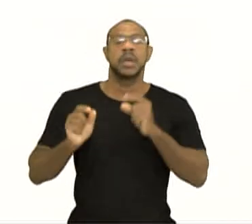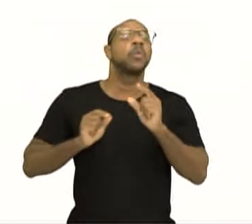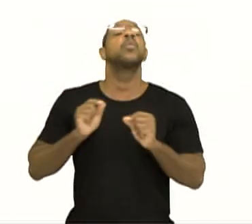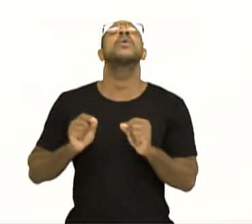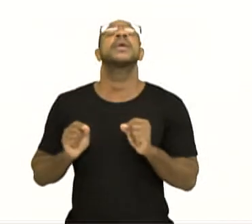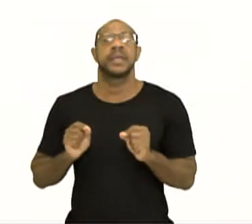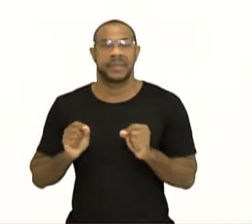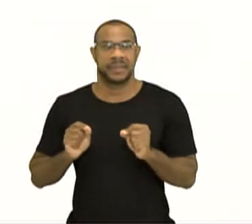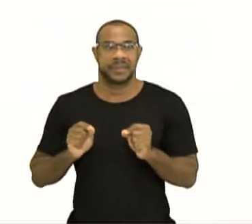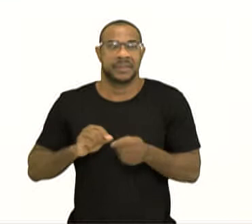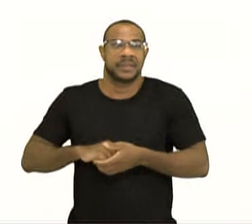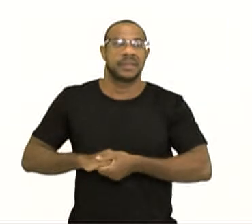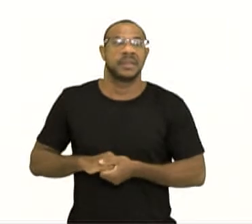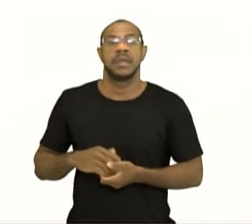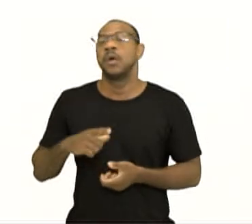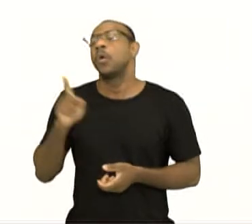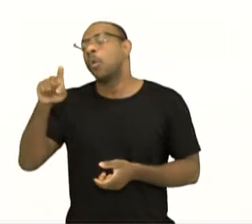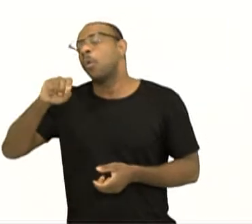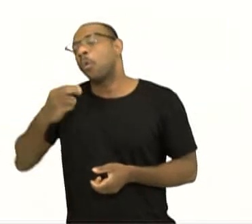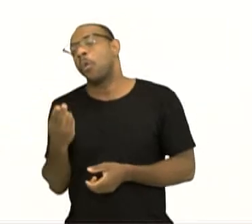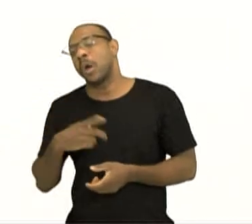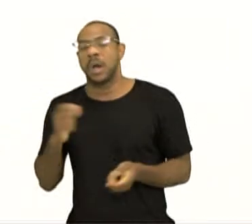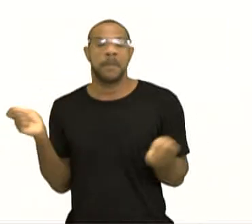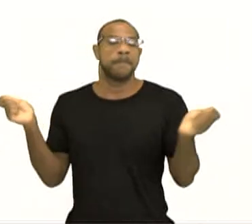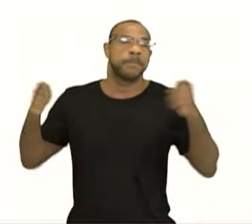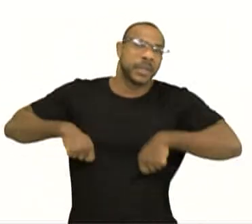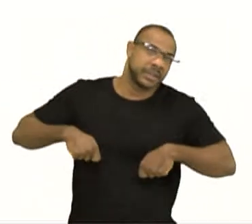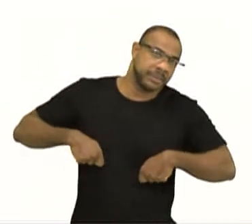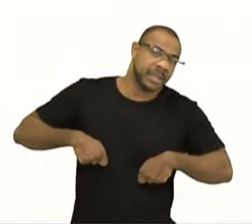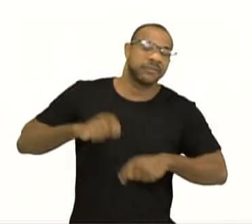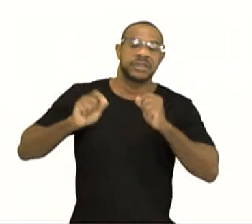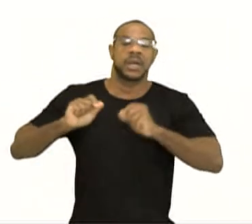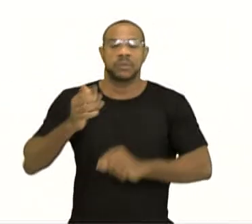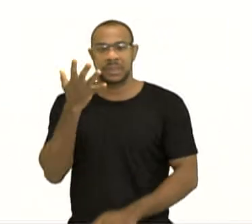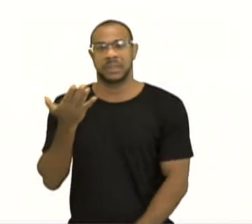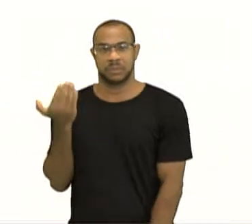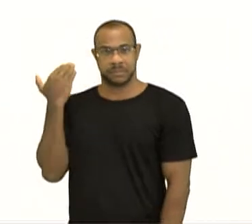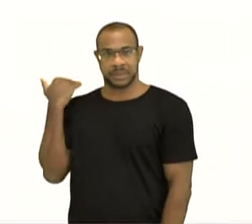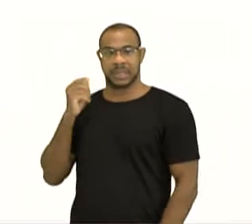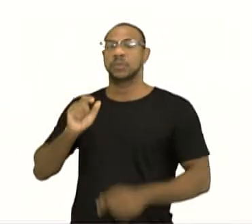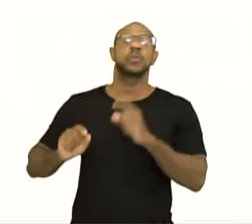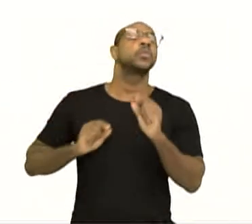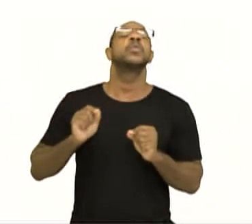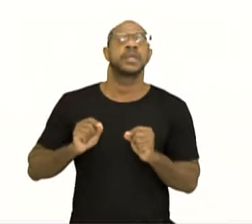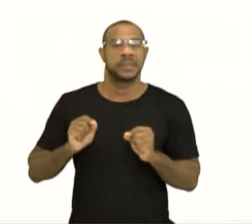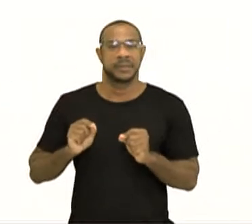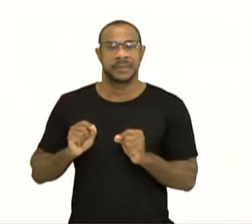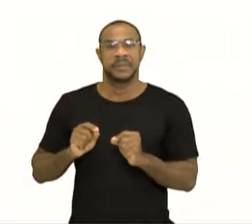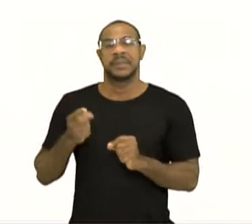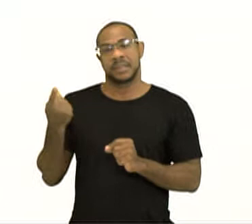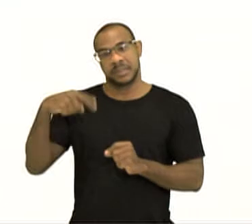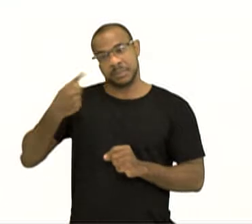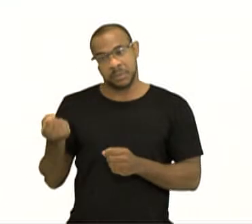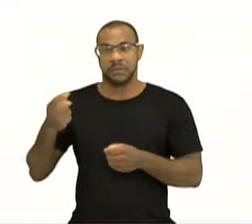coisa ou uma possibilidade de algo que aconteceu no passado. Já volto para corrigir, vamos lá.